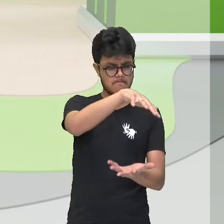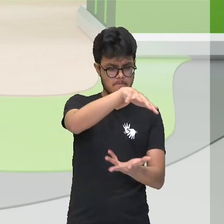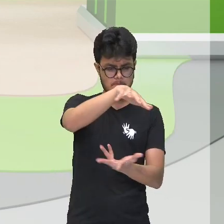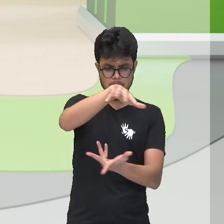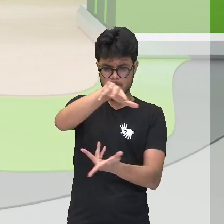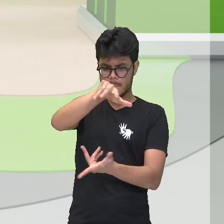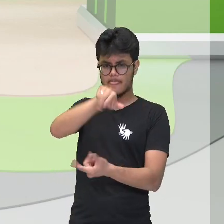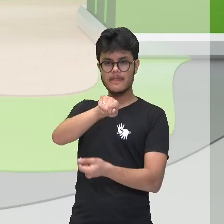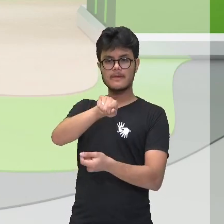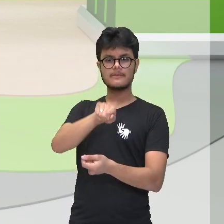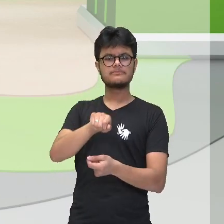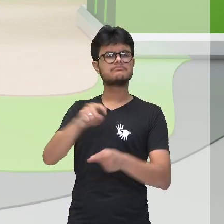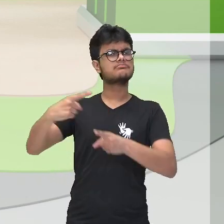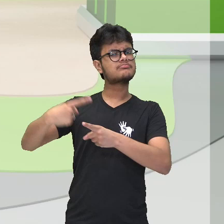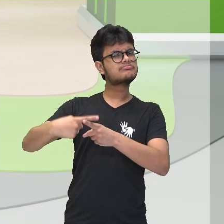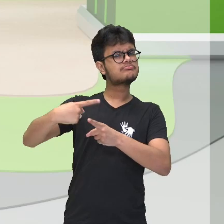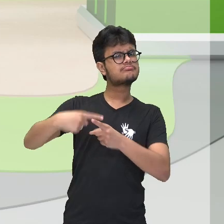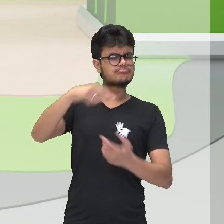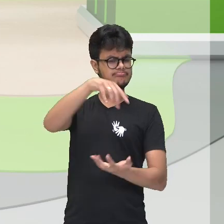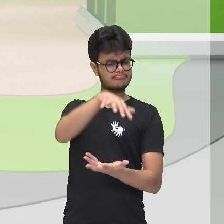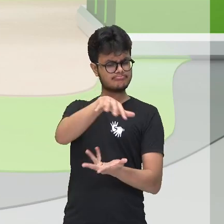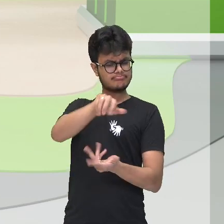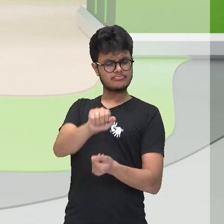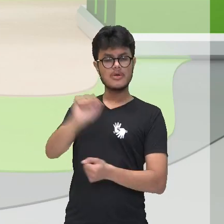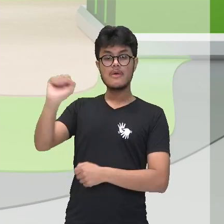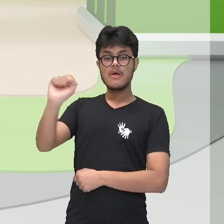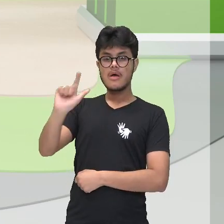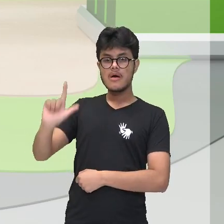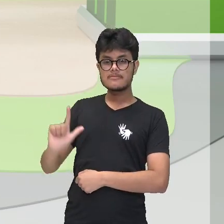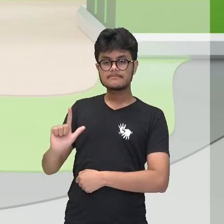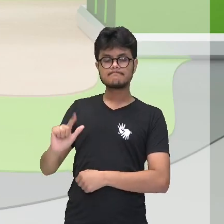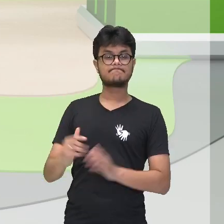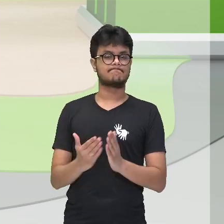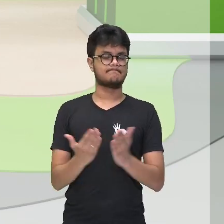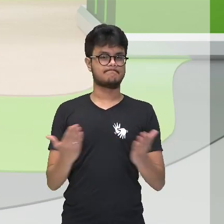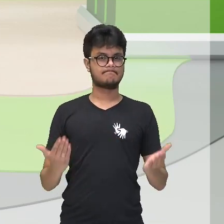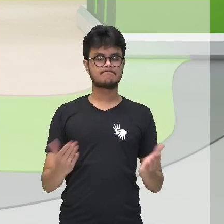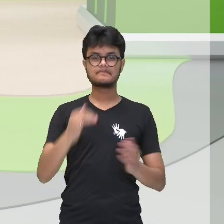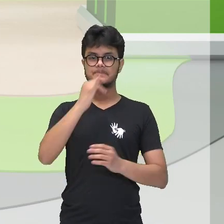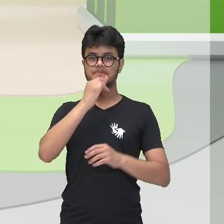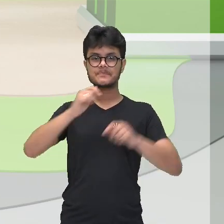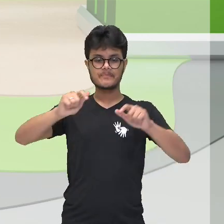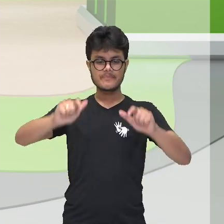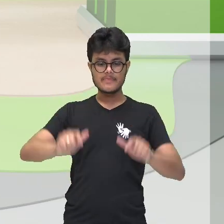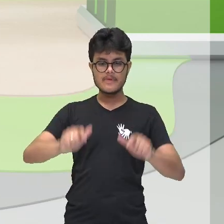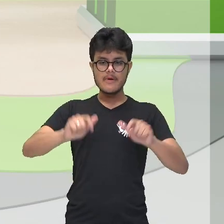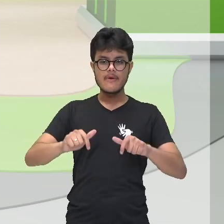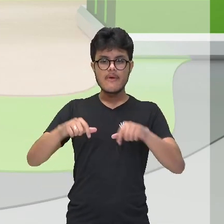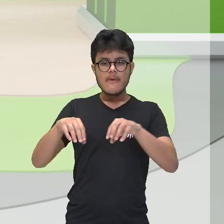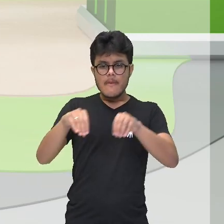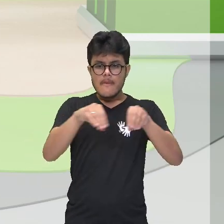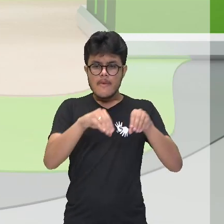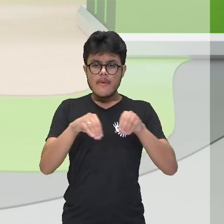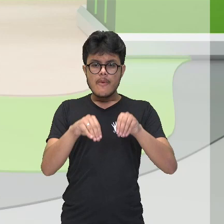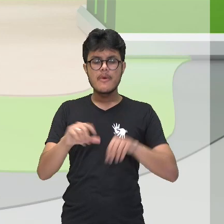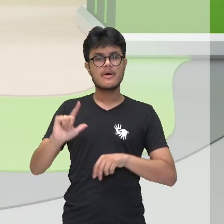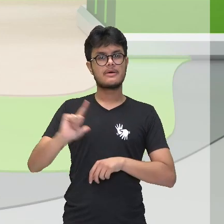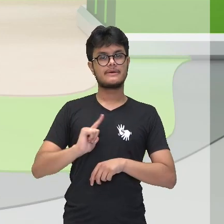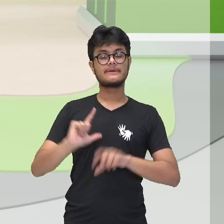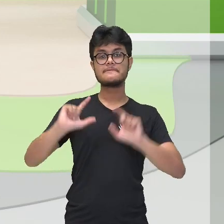E por que isso? Porque na superfície da Terra nós temos em sua